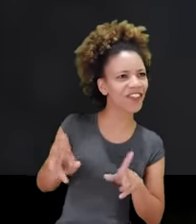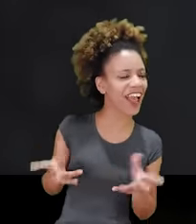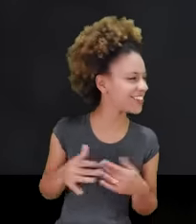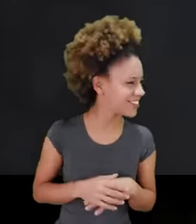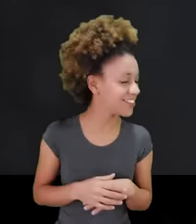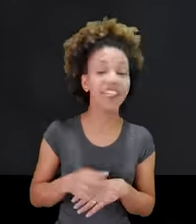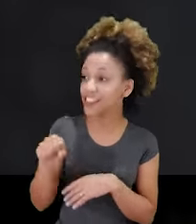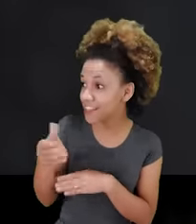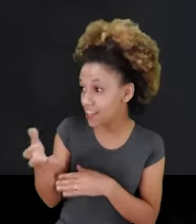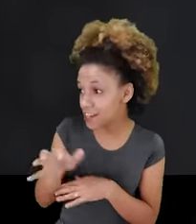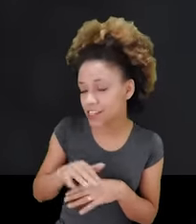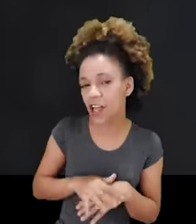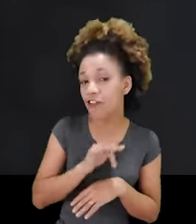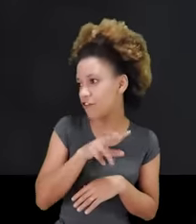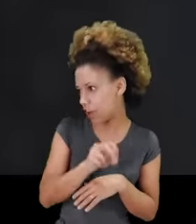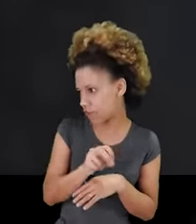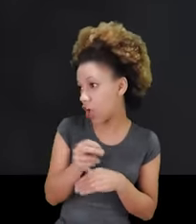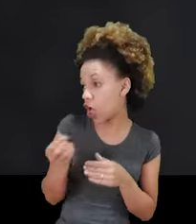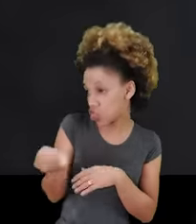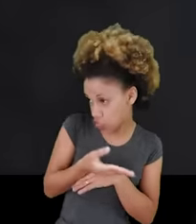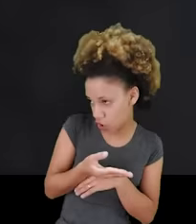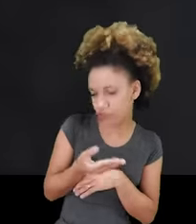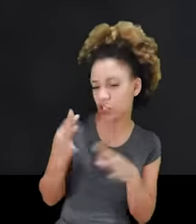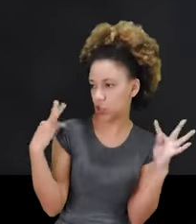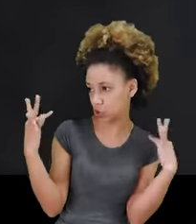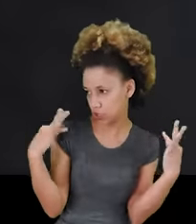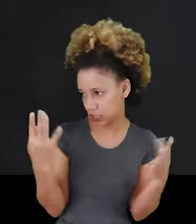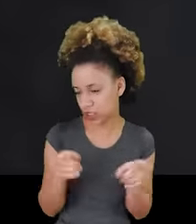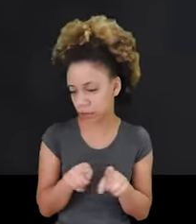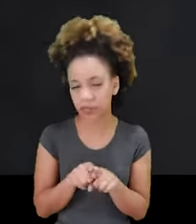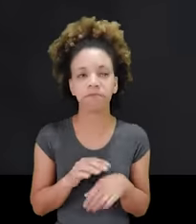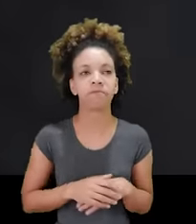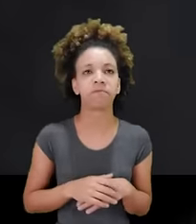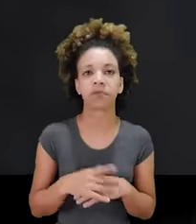não se consome fado, claro. Há agora uma nova vaga de fado, de fadistas novos, que